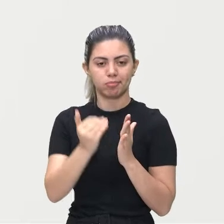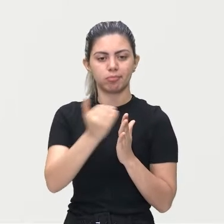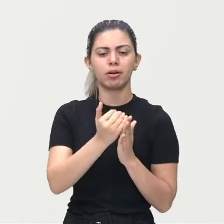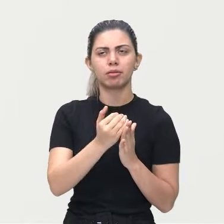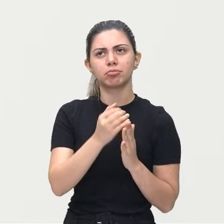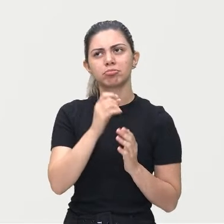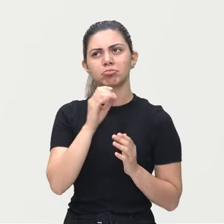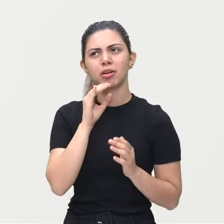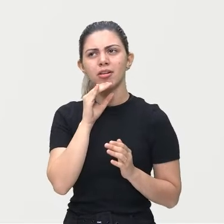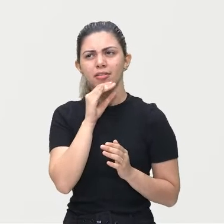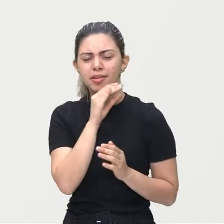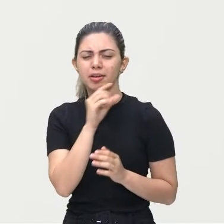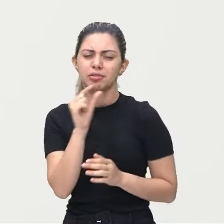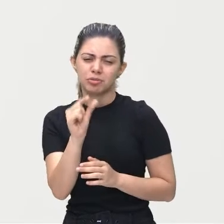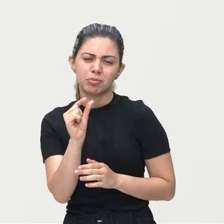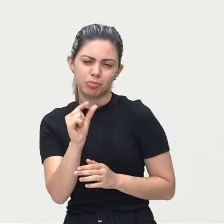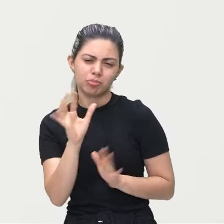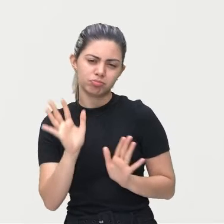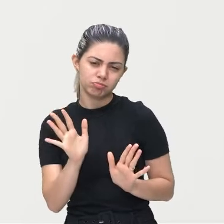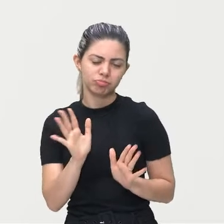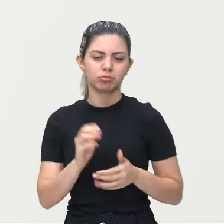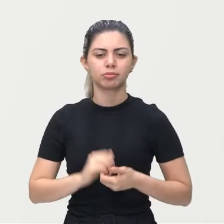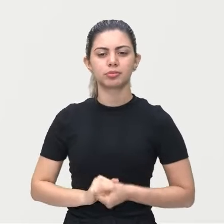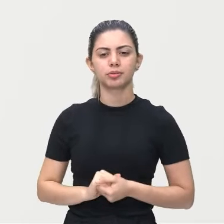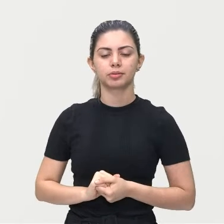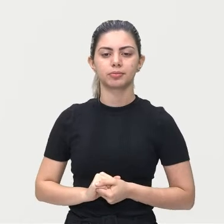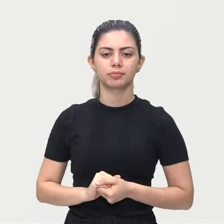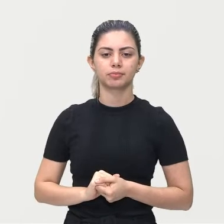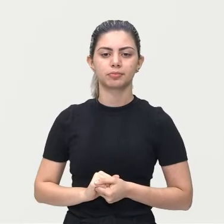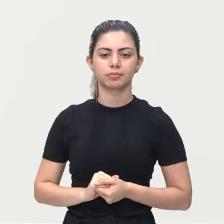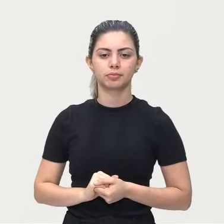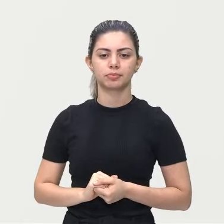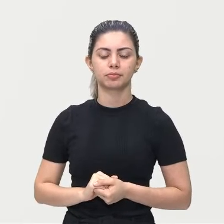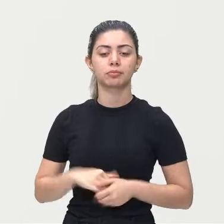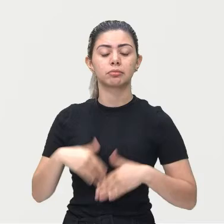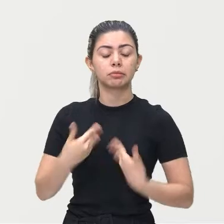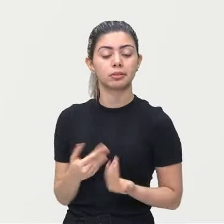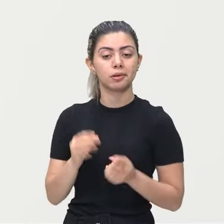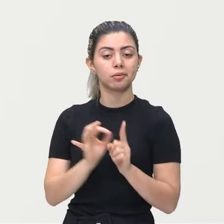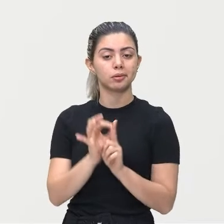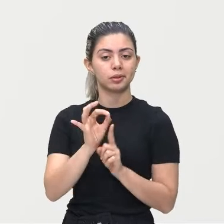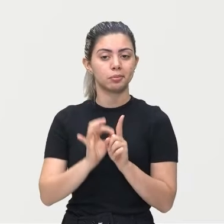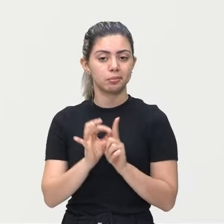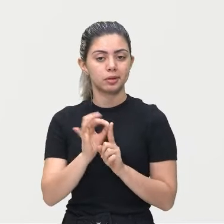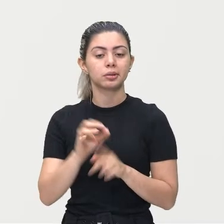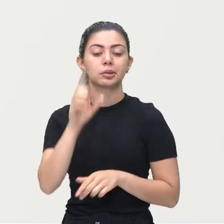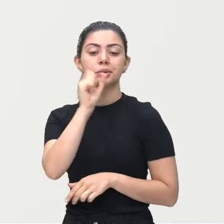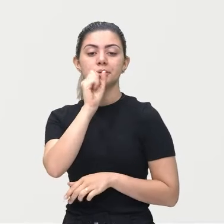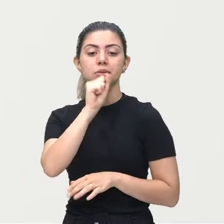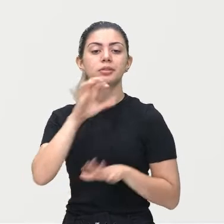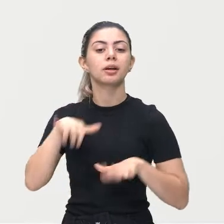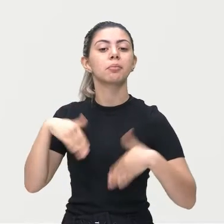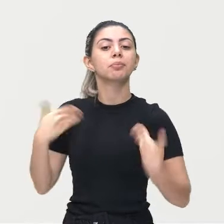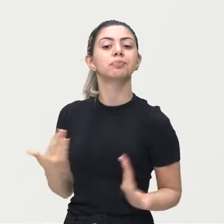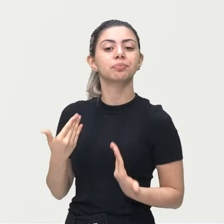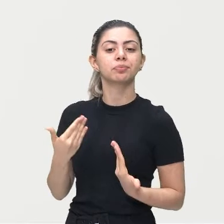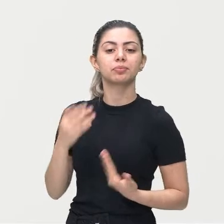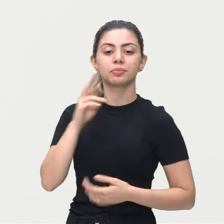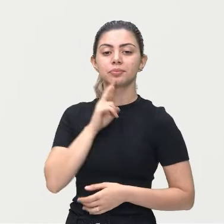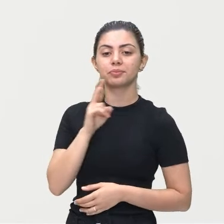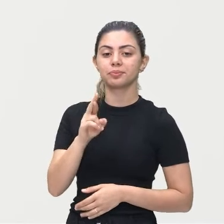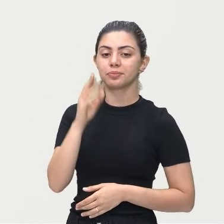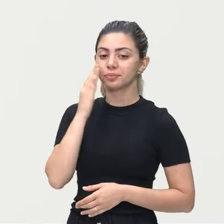esquentou um pouco, mas não tanto. Mas então, a temperatura prevista nesse sábado, como estava perguntando,